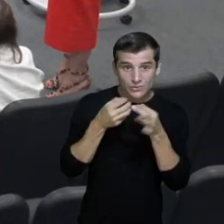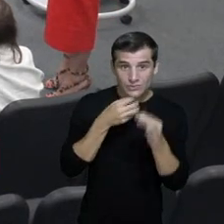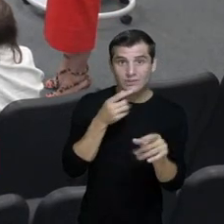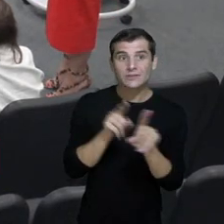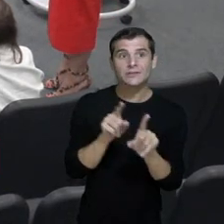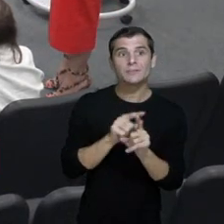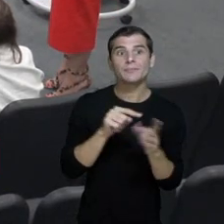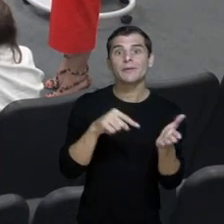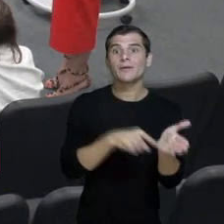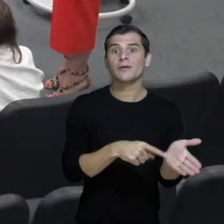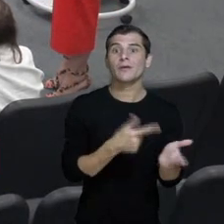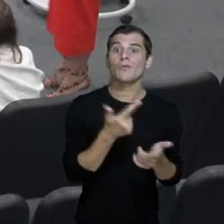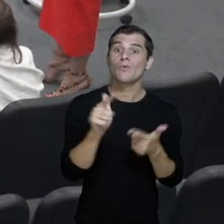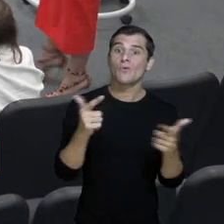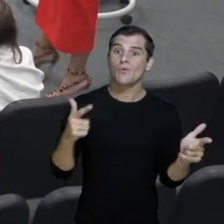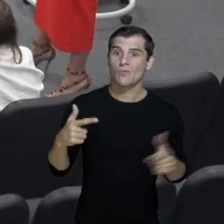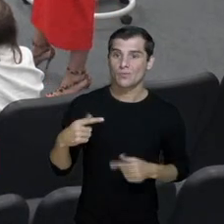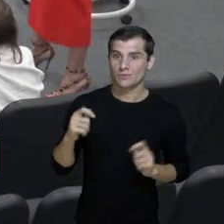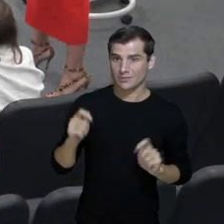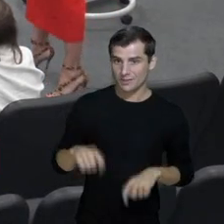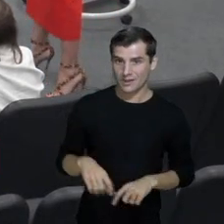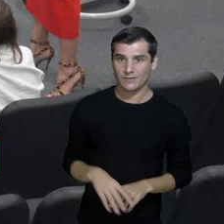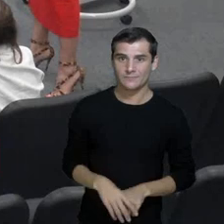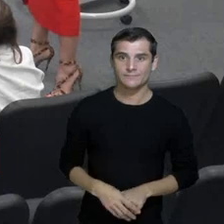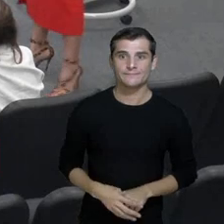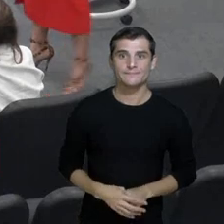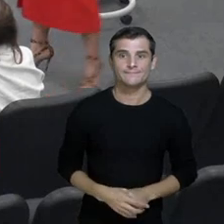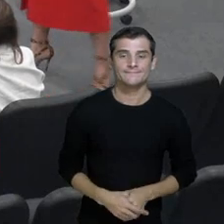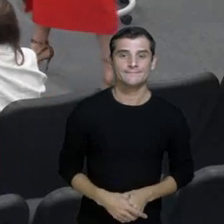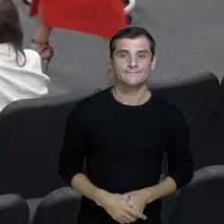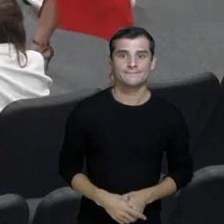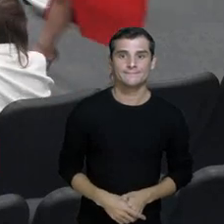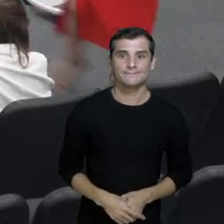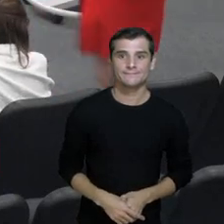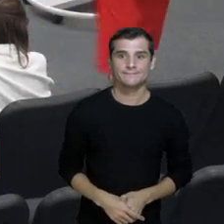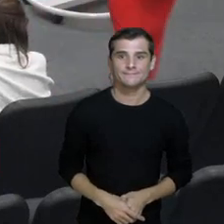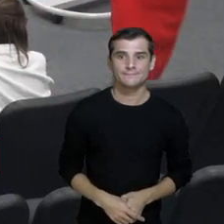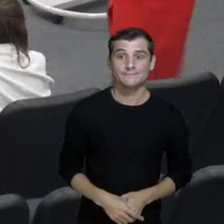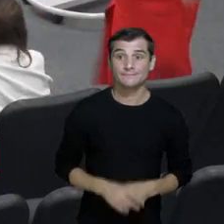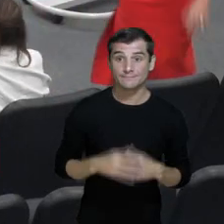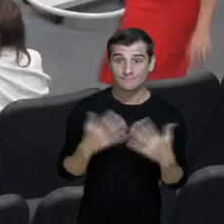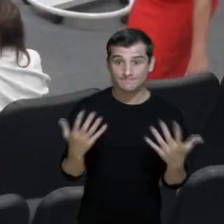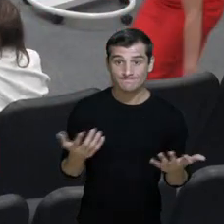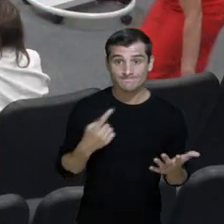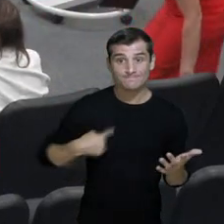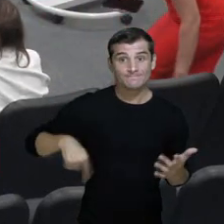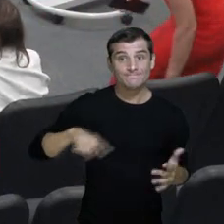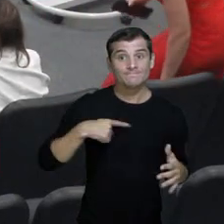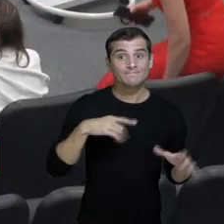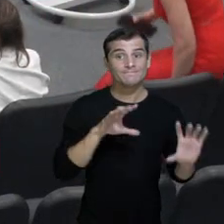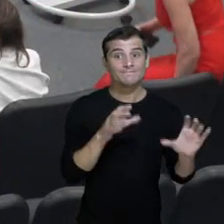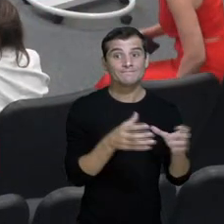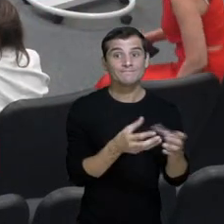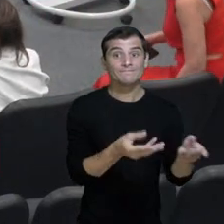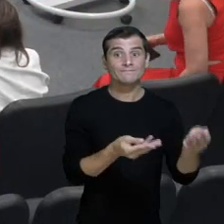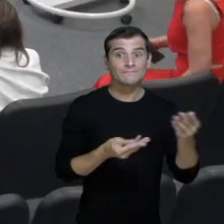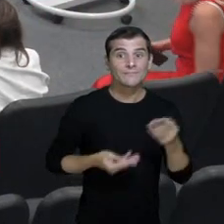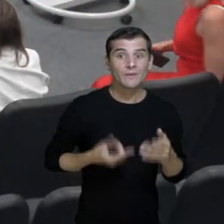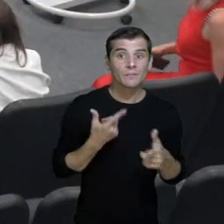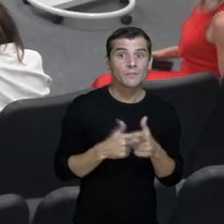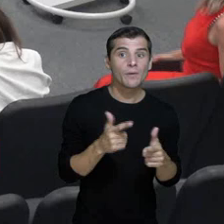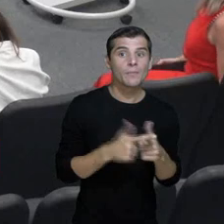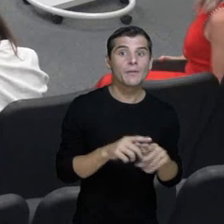vocês acharem pertinente para essa tarde bom nós recebemos o problema relacionado com a falta de